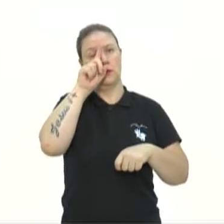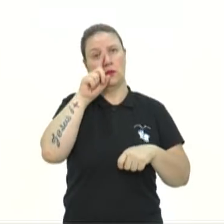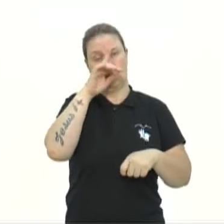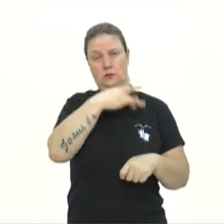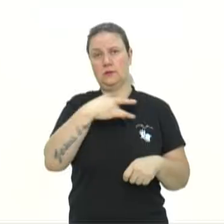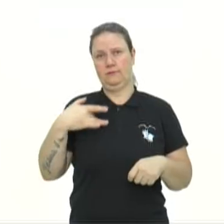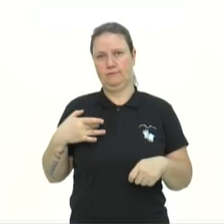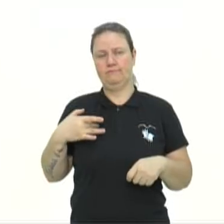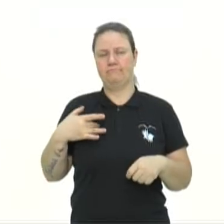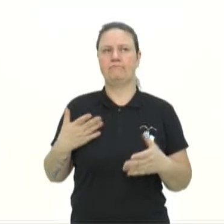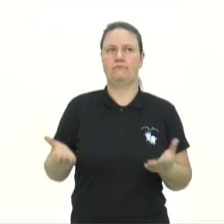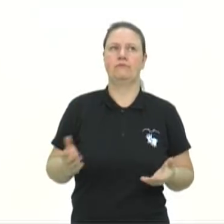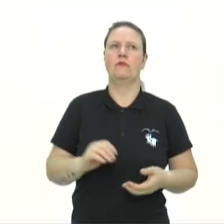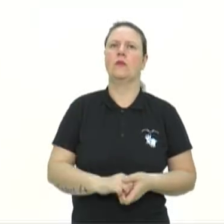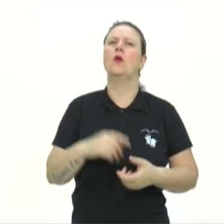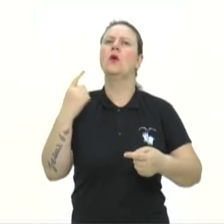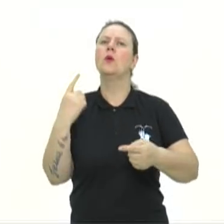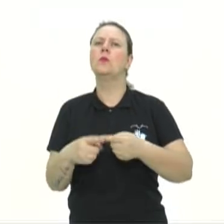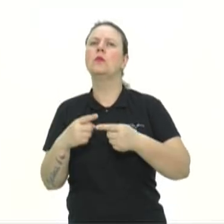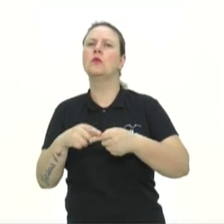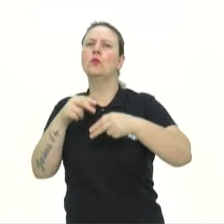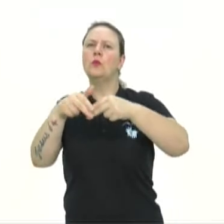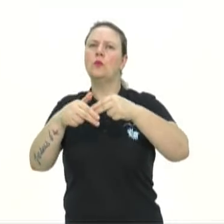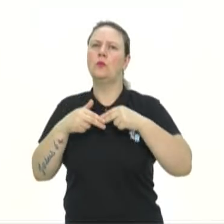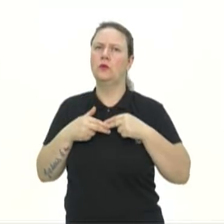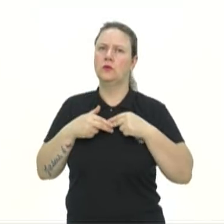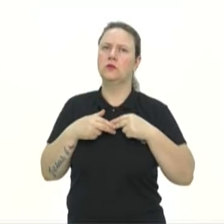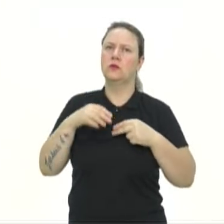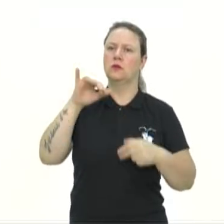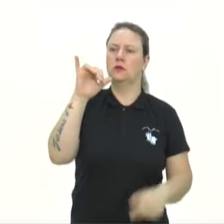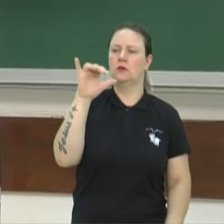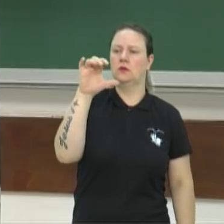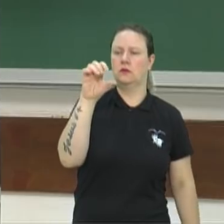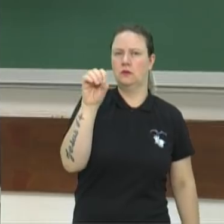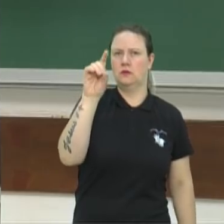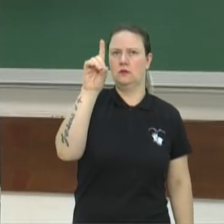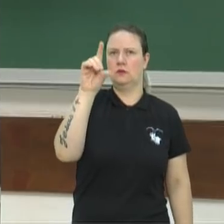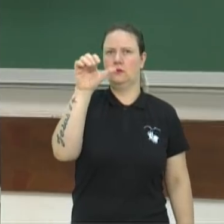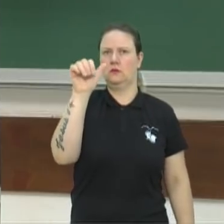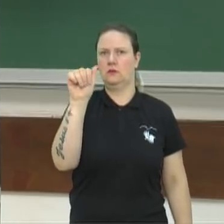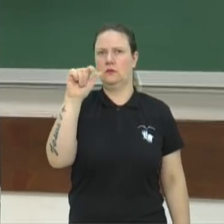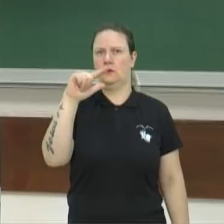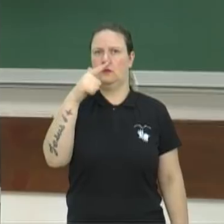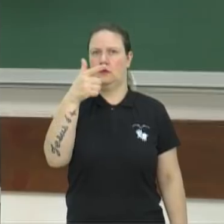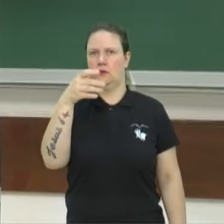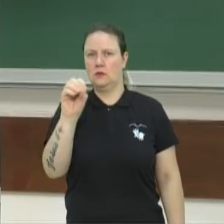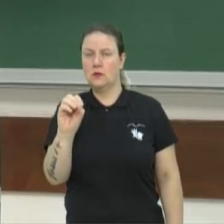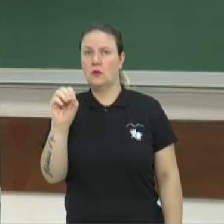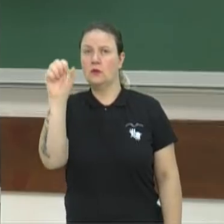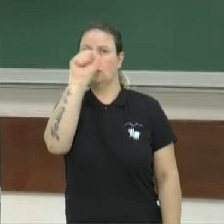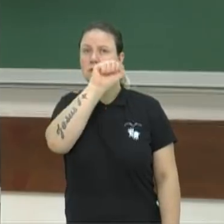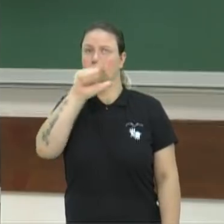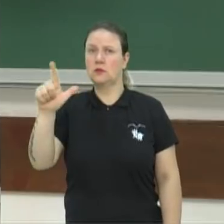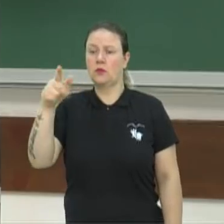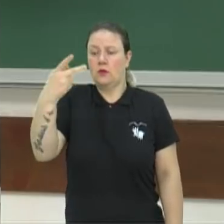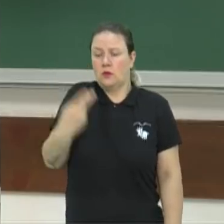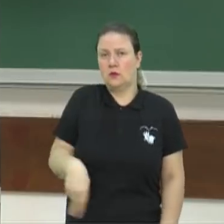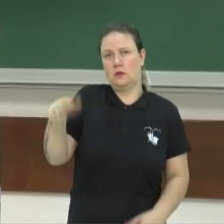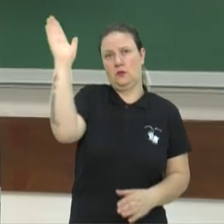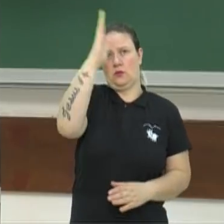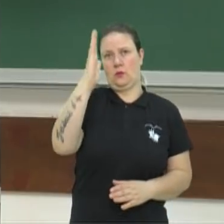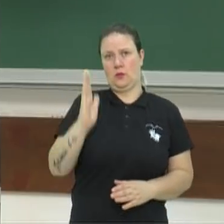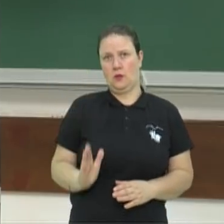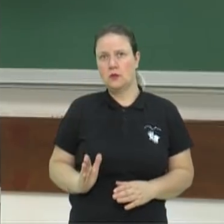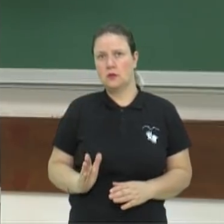Por que a iodação do sal é obrigatória no Brasil? Você sabia que o sal originalmente não tem